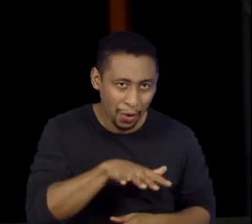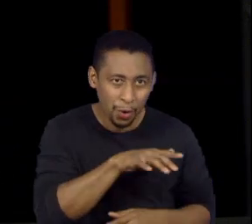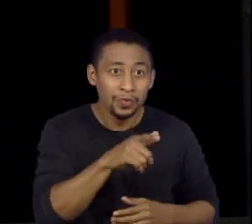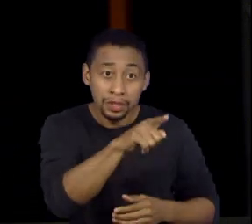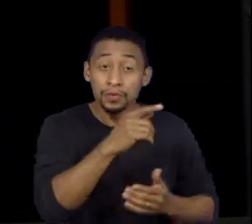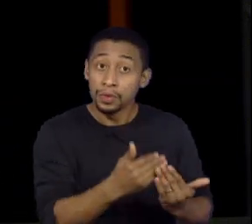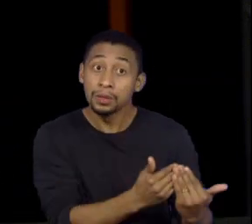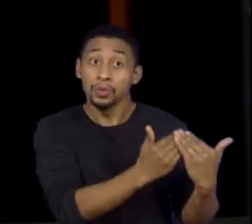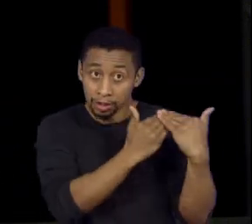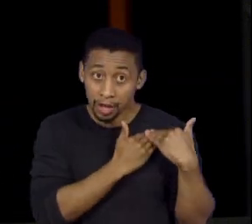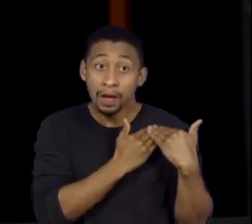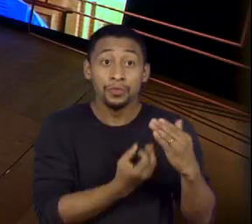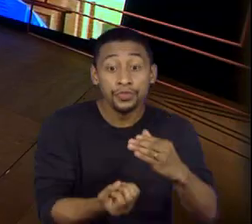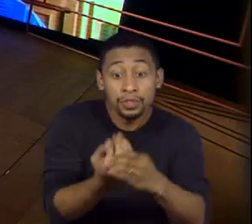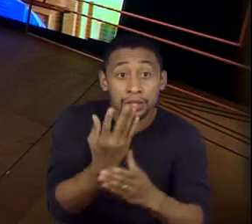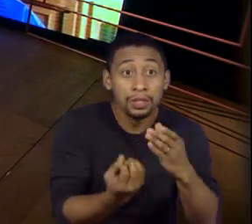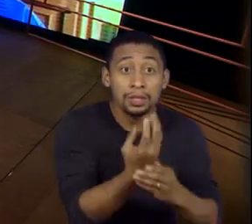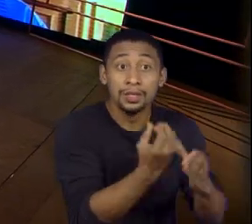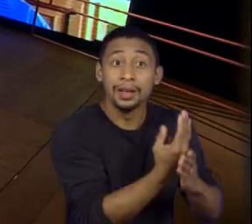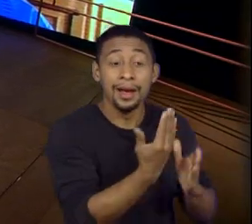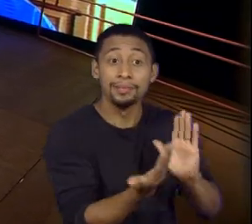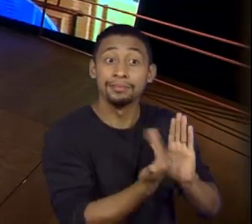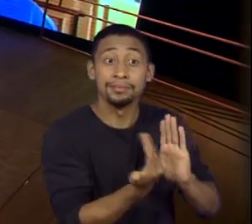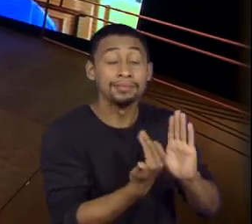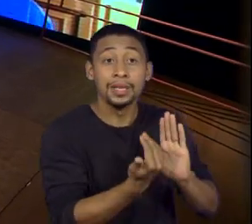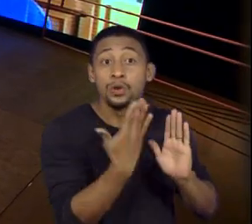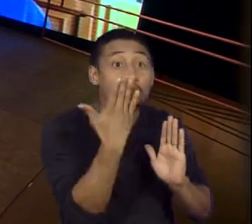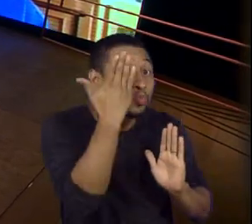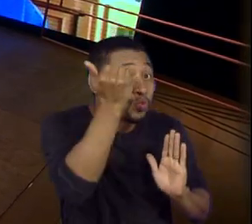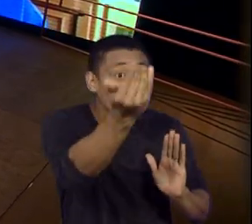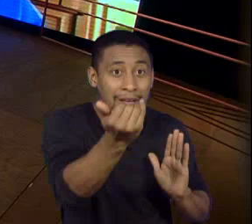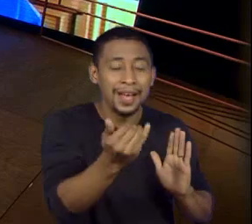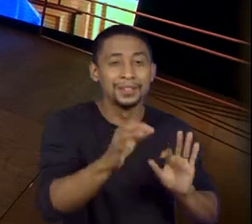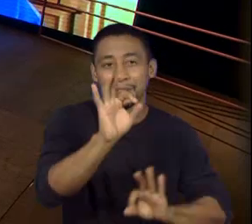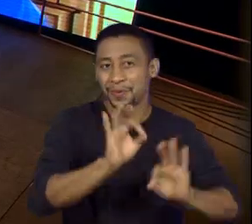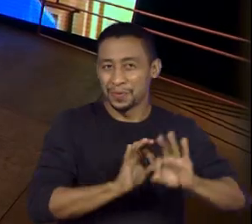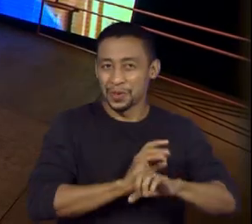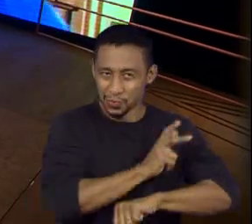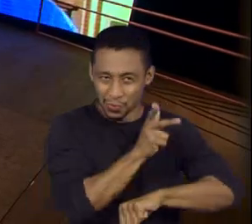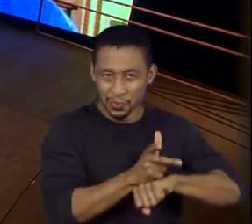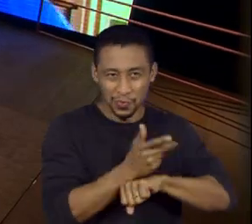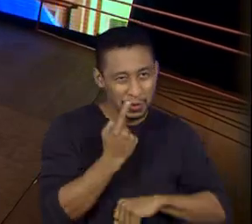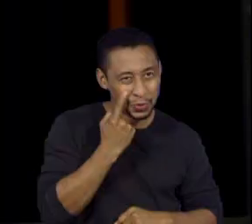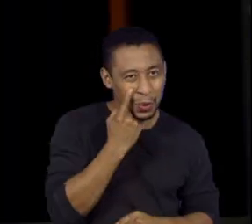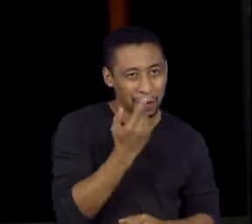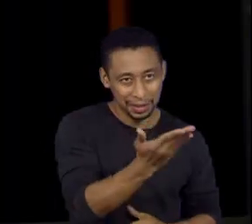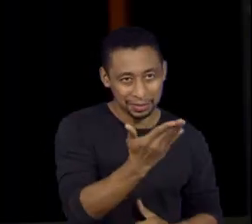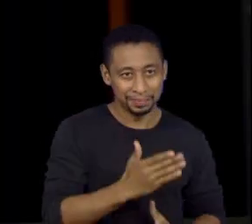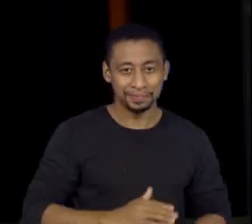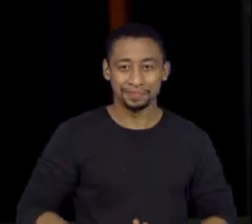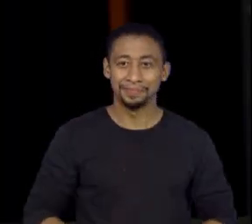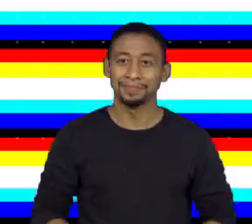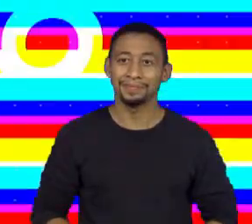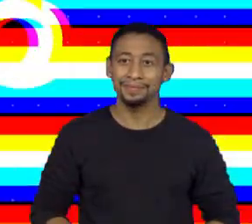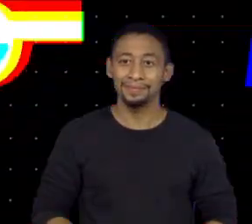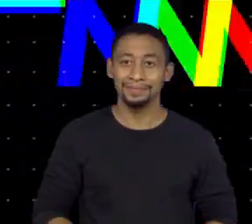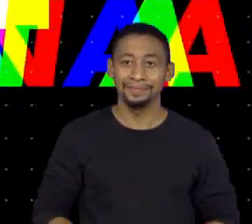coleção de fascículos que foi um enorme sucesso na época. E a gente preparou um vídeo sobre ela, olha só.